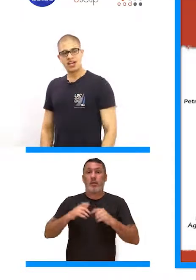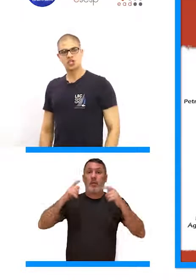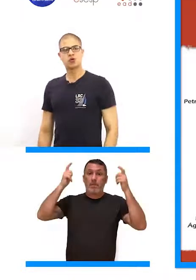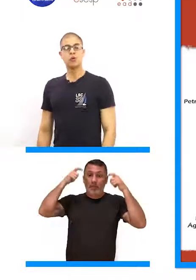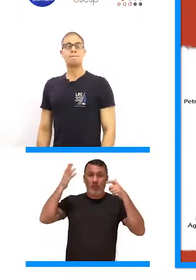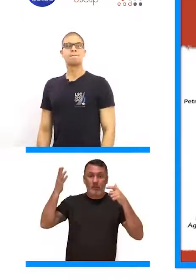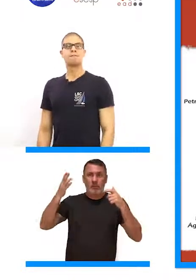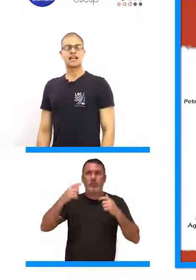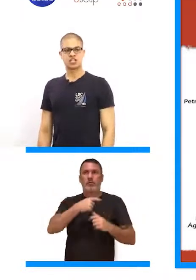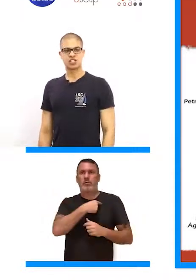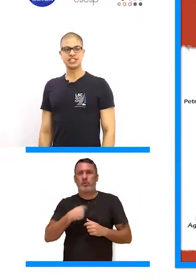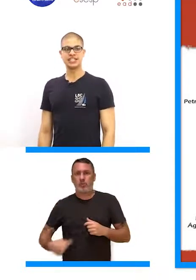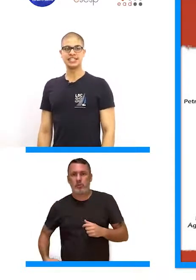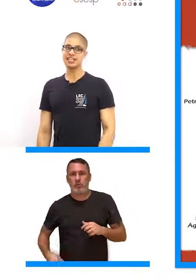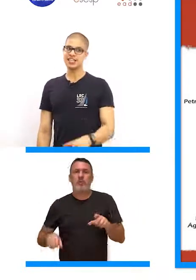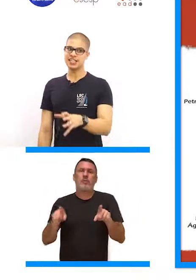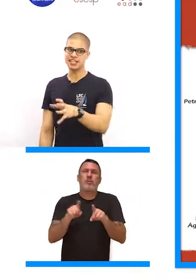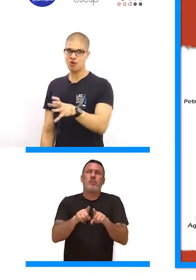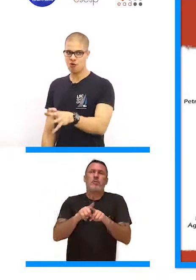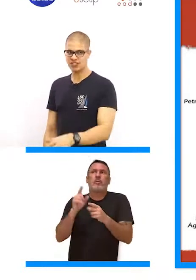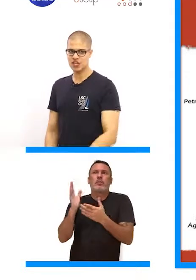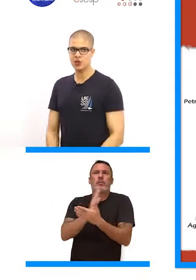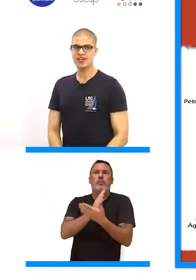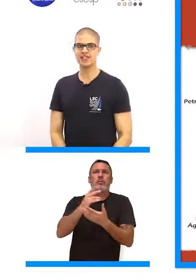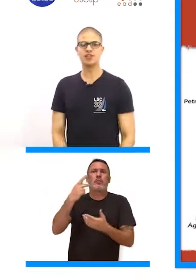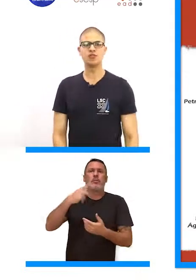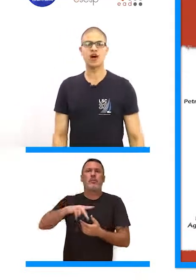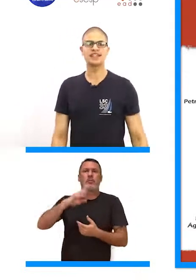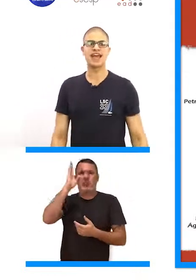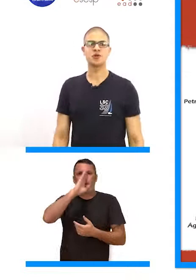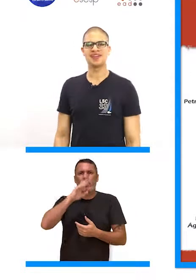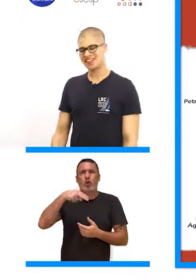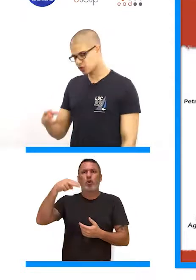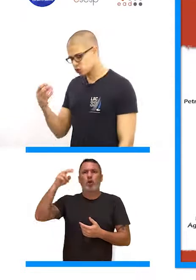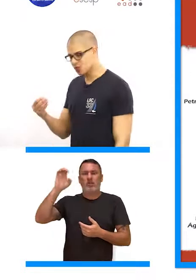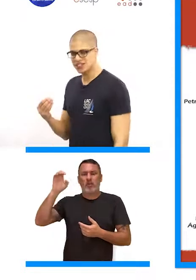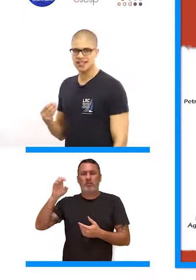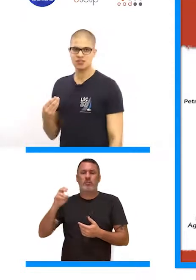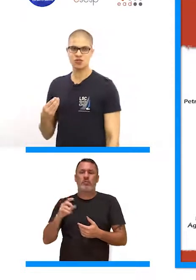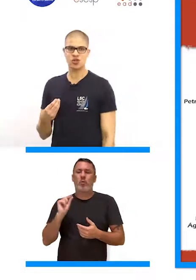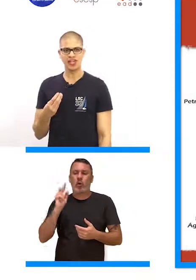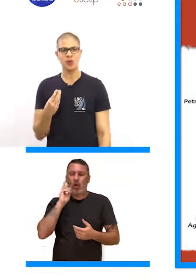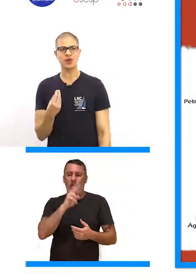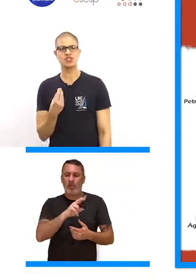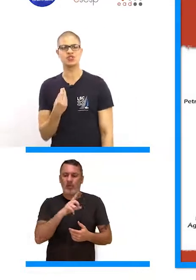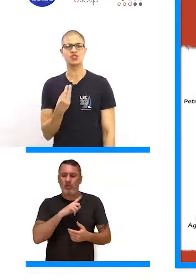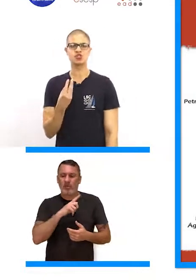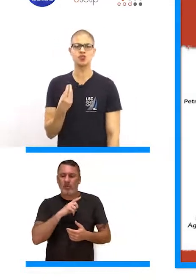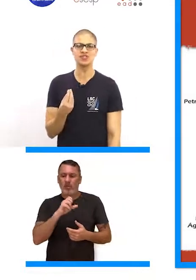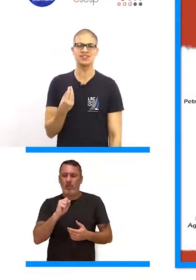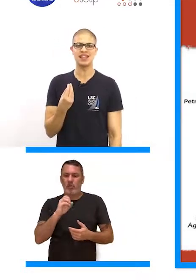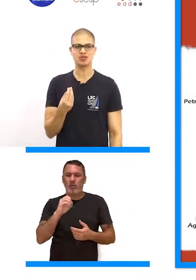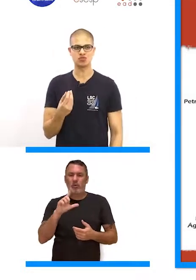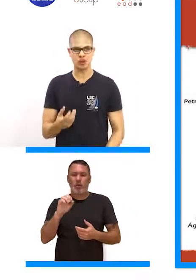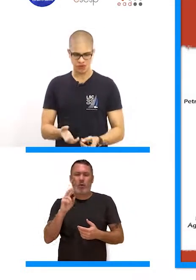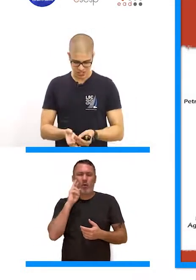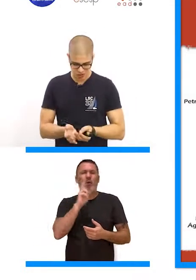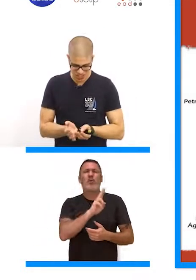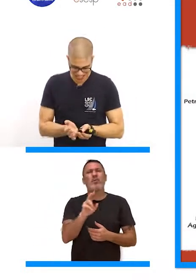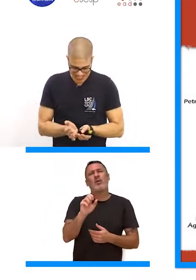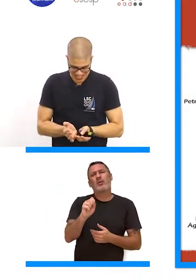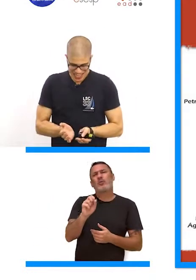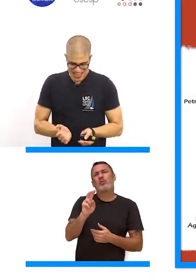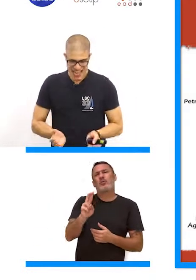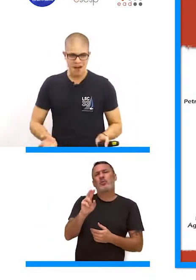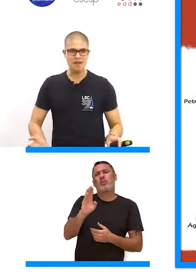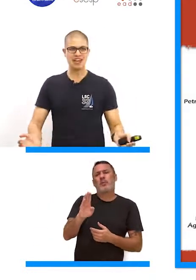no México, na China e em algumas regiões aqui do Nordeste brasileiro. Subsidência do solo. O que é o processo de subsidência do solo? É um processo